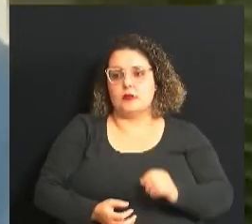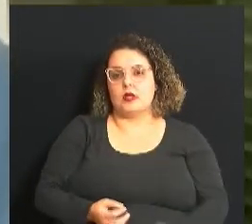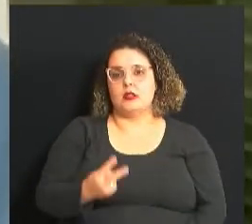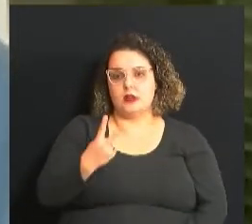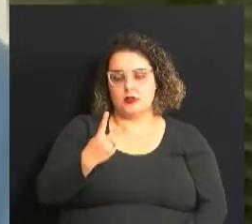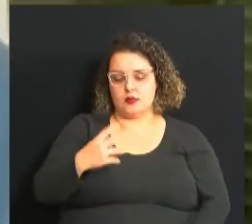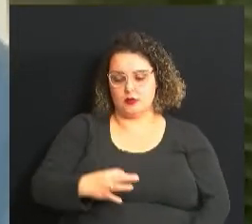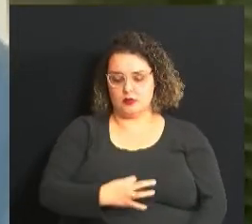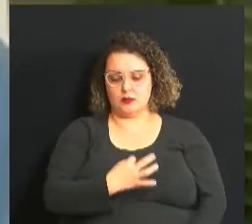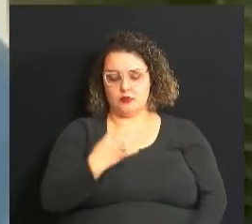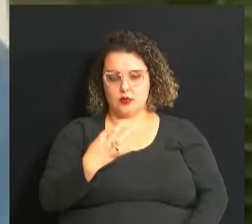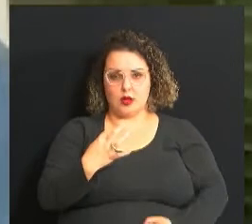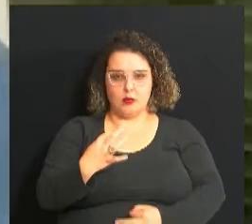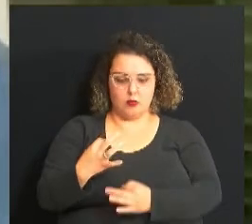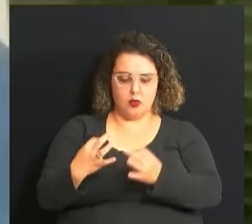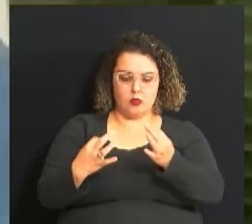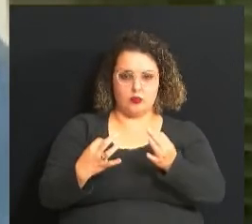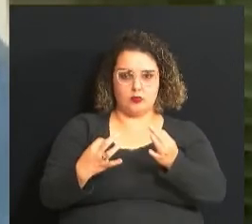que levam o